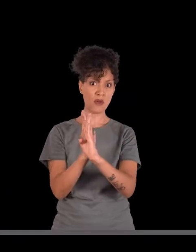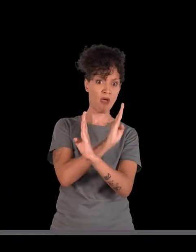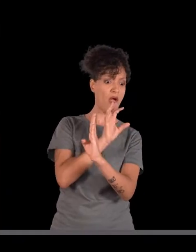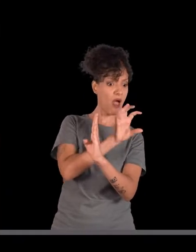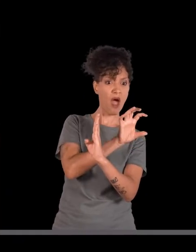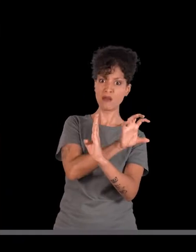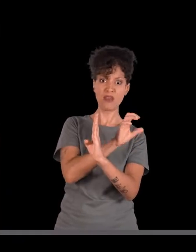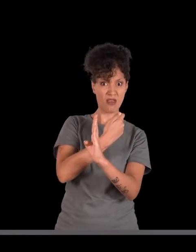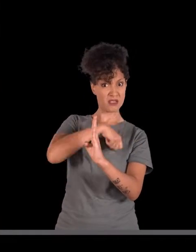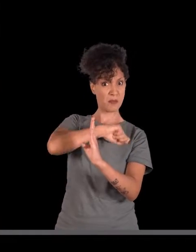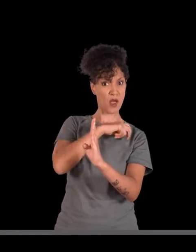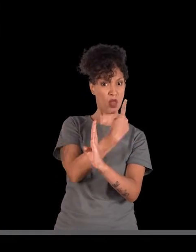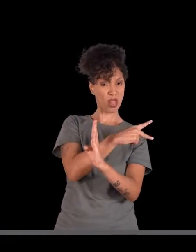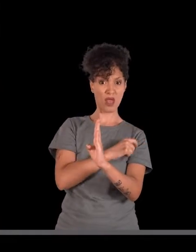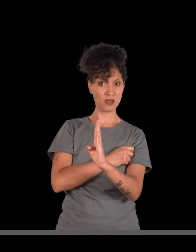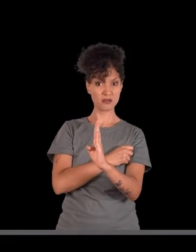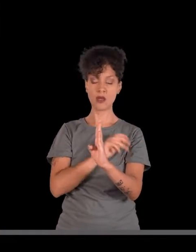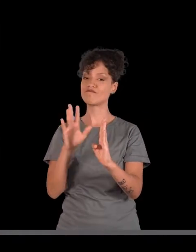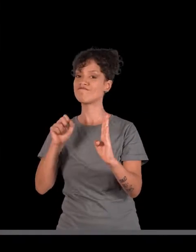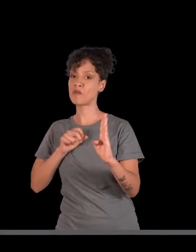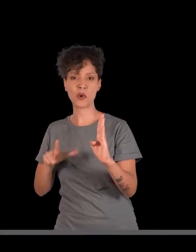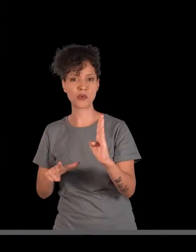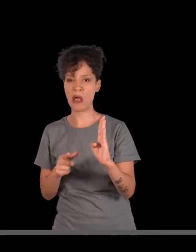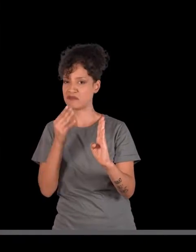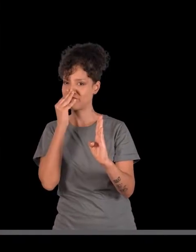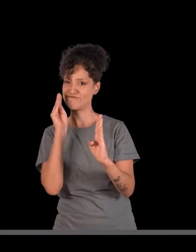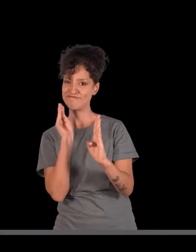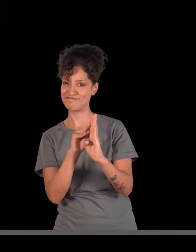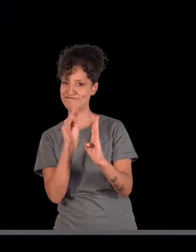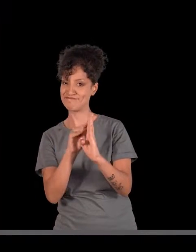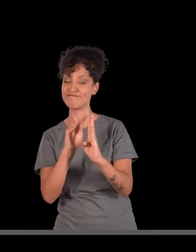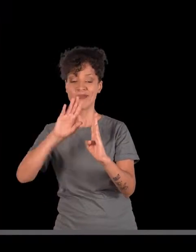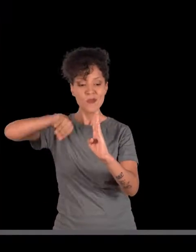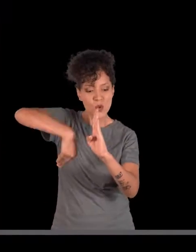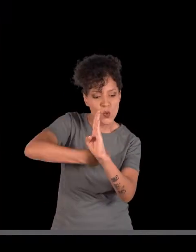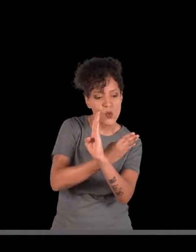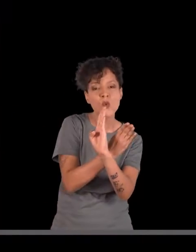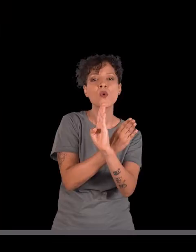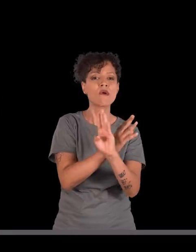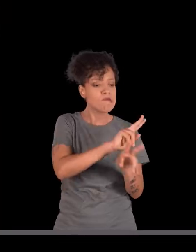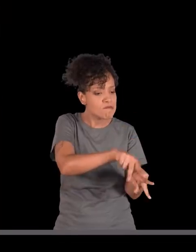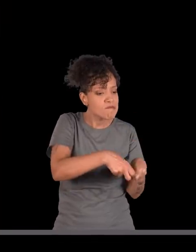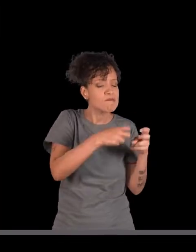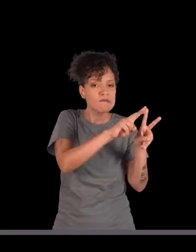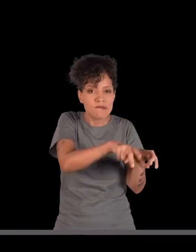ignoraram essa divisão do Tratado de Tordesilhas, simplesmente entraram e começaram a extrair ali,